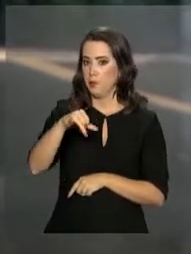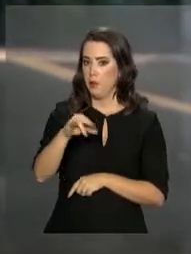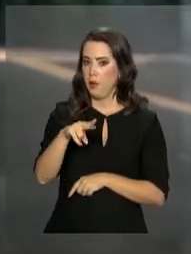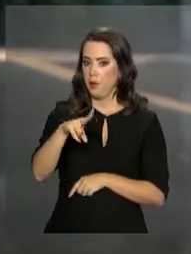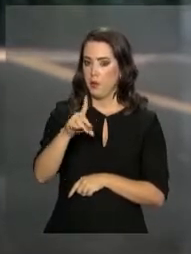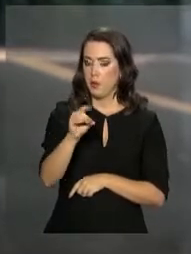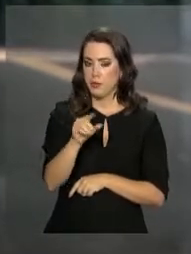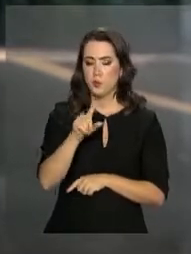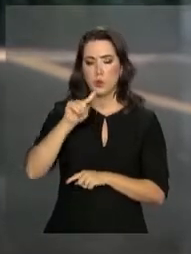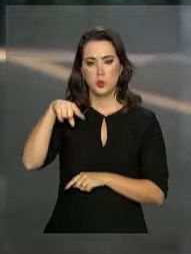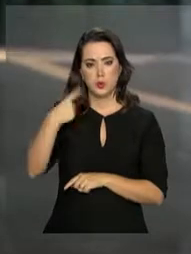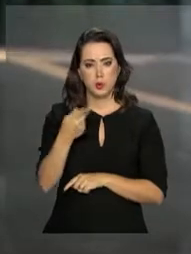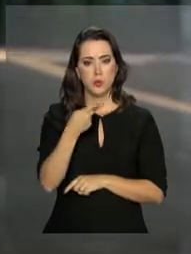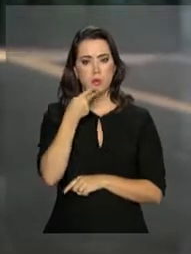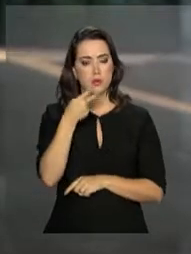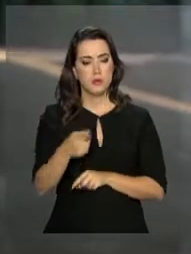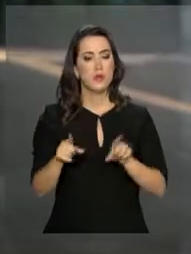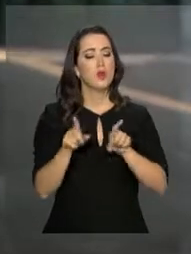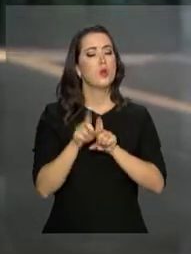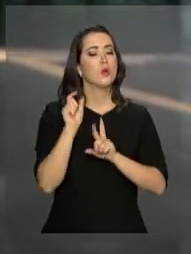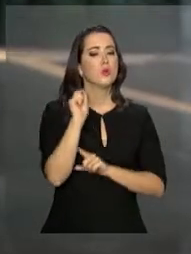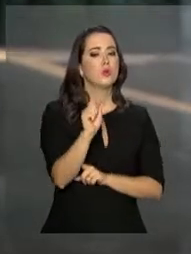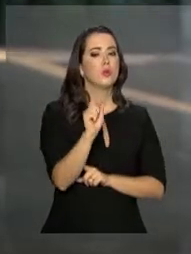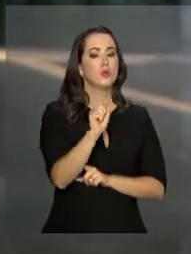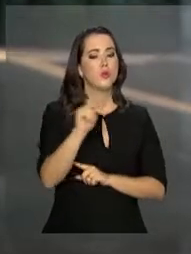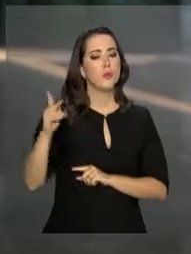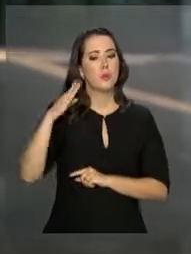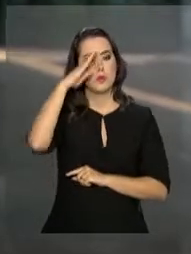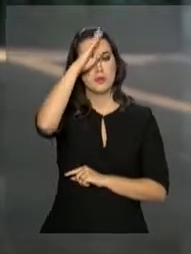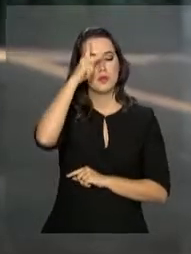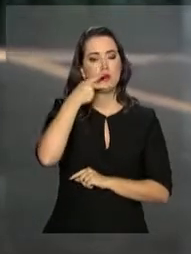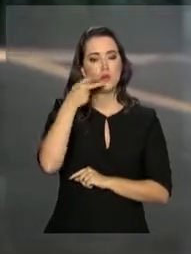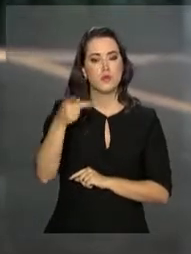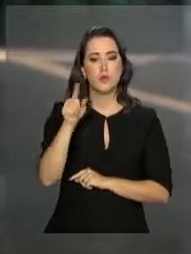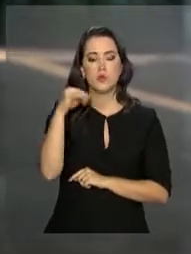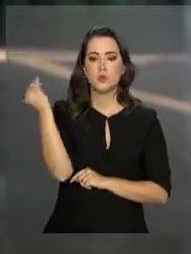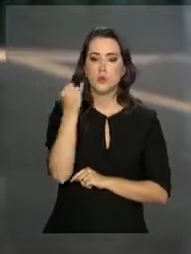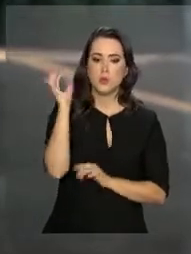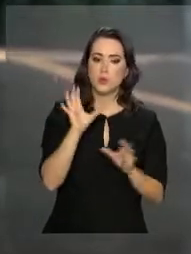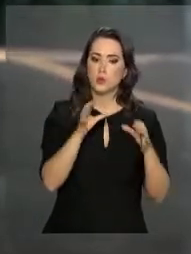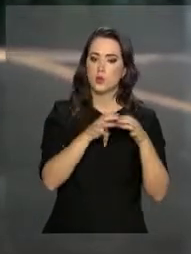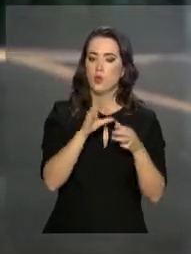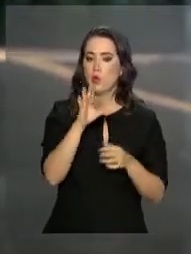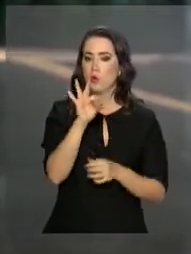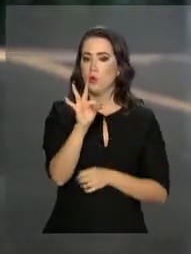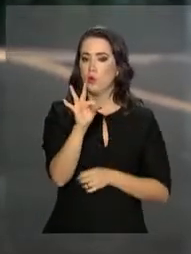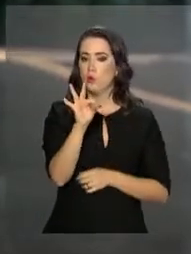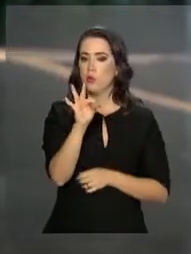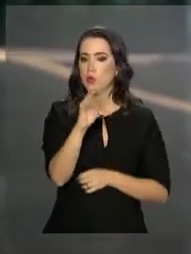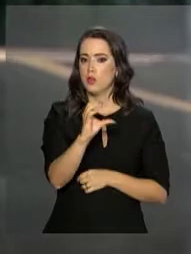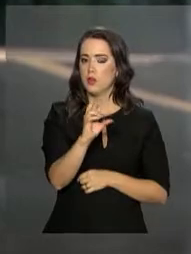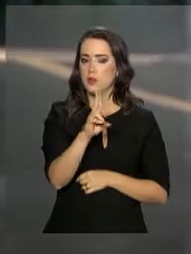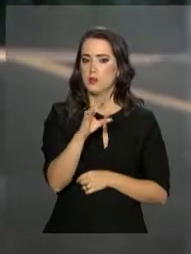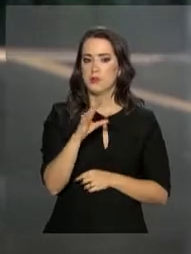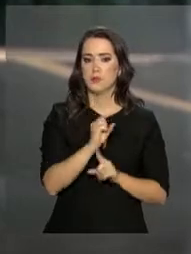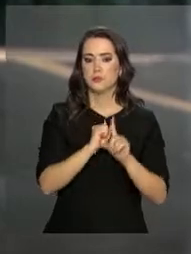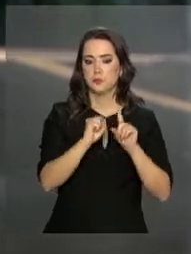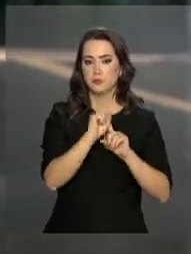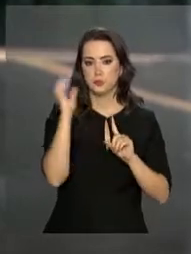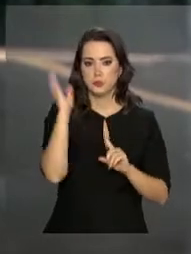o presidente eleito já bolsonaro falou sobre a importância da instituição para a sociedade brasileira